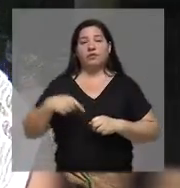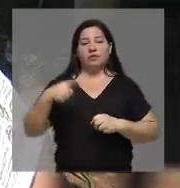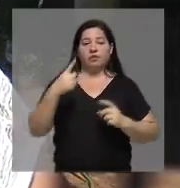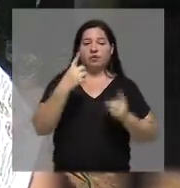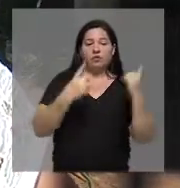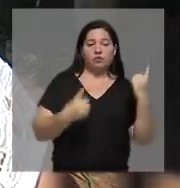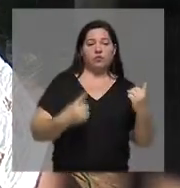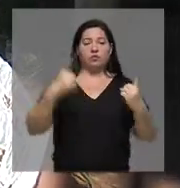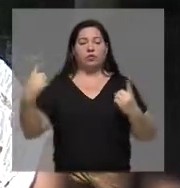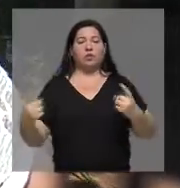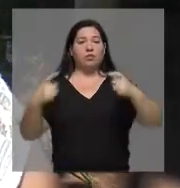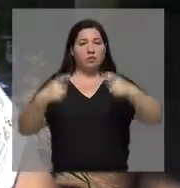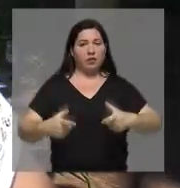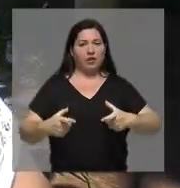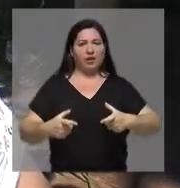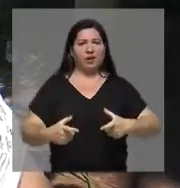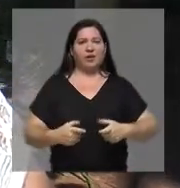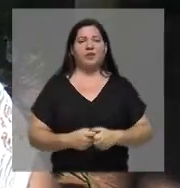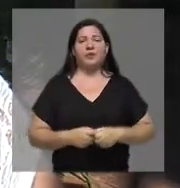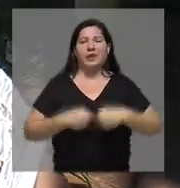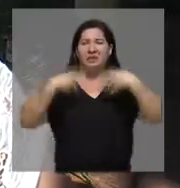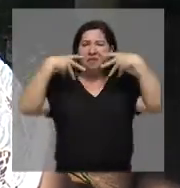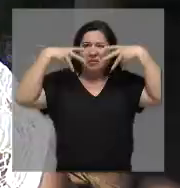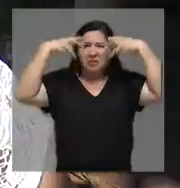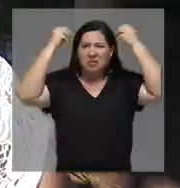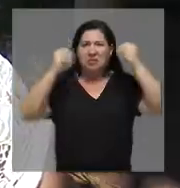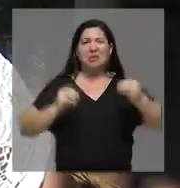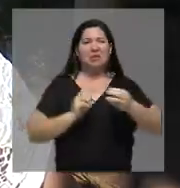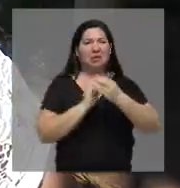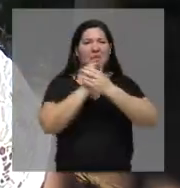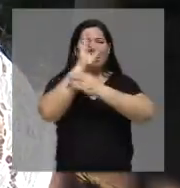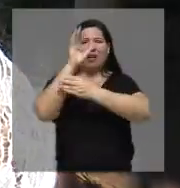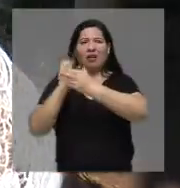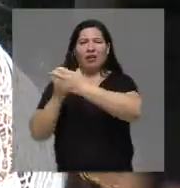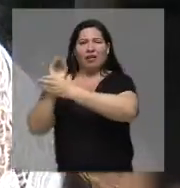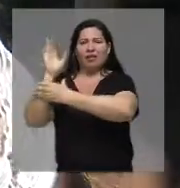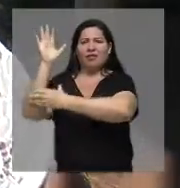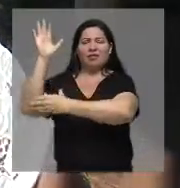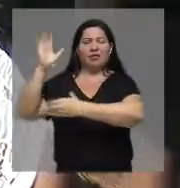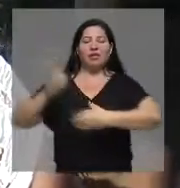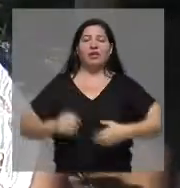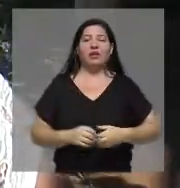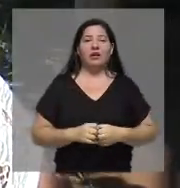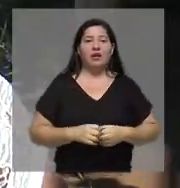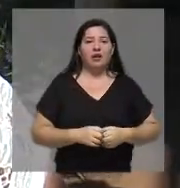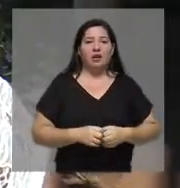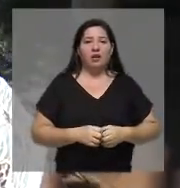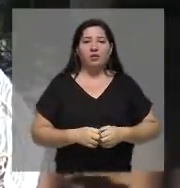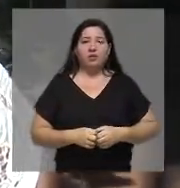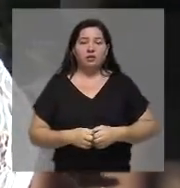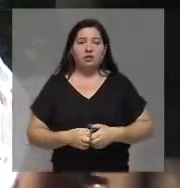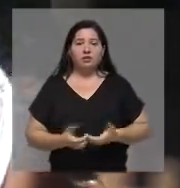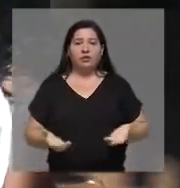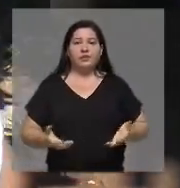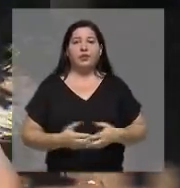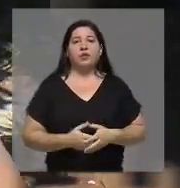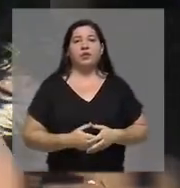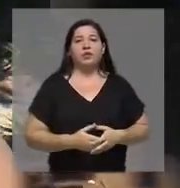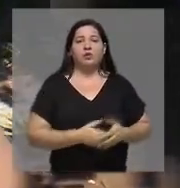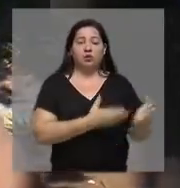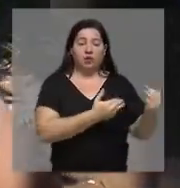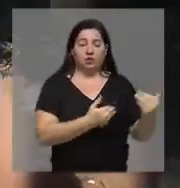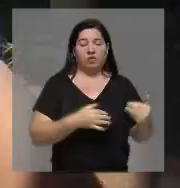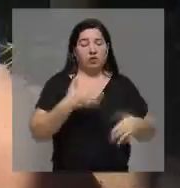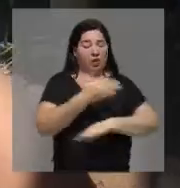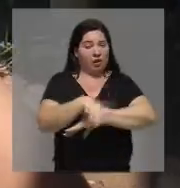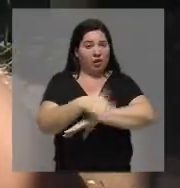todo escuro, o matagal está imenso, e aí os meninos, né, que ficam na rua, que ficam usando drogas, acaba ficando por